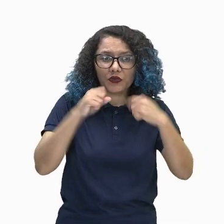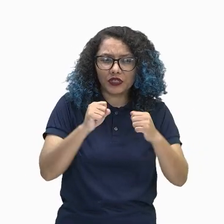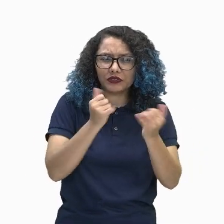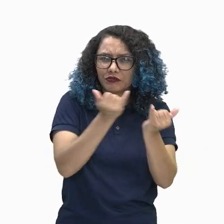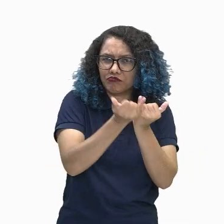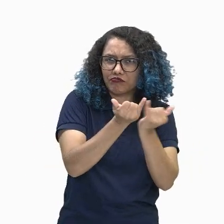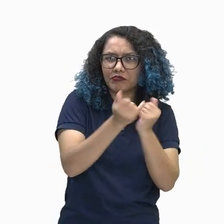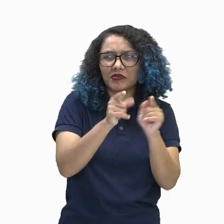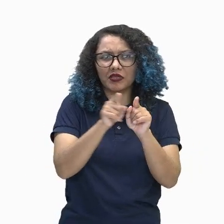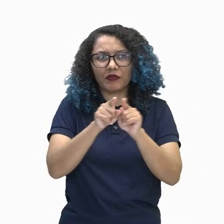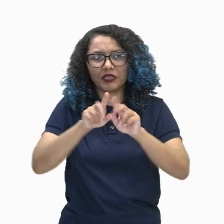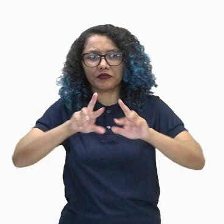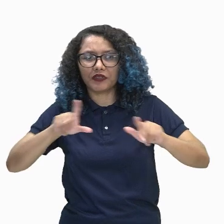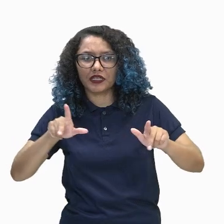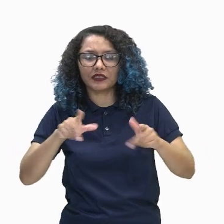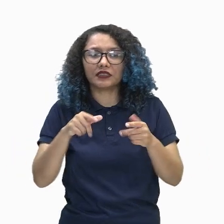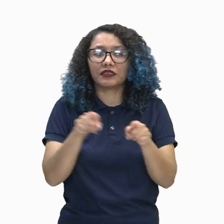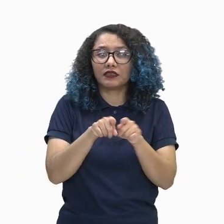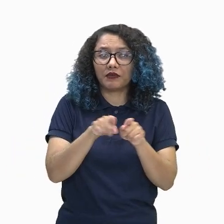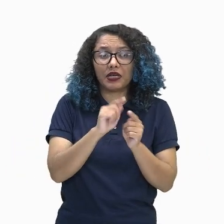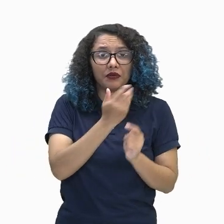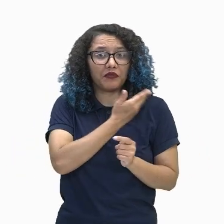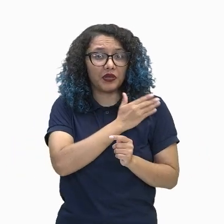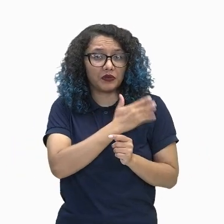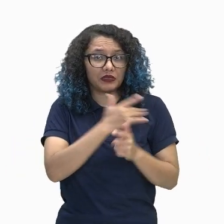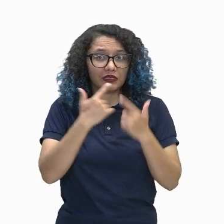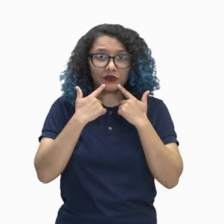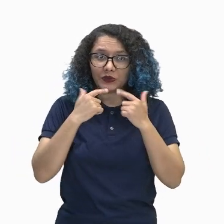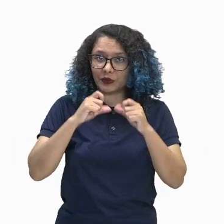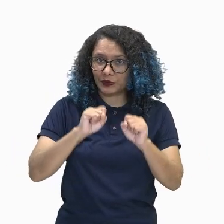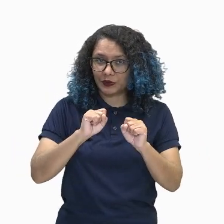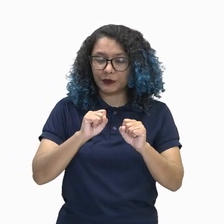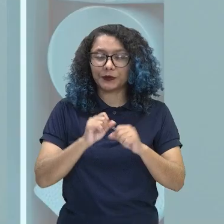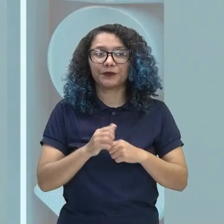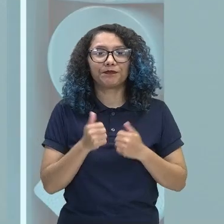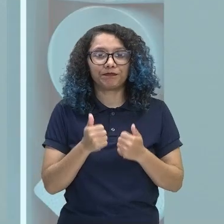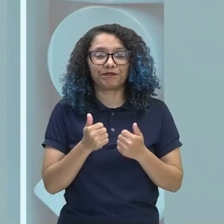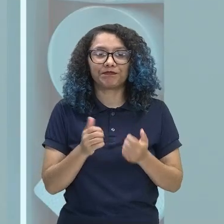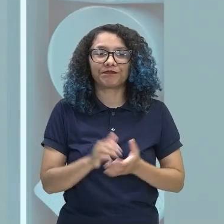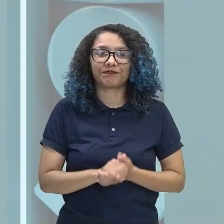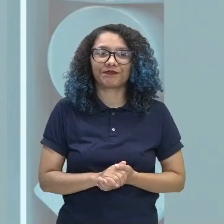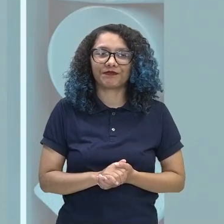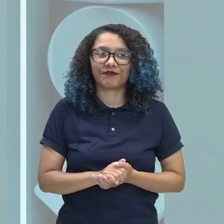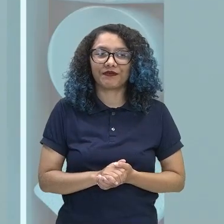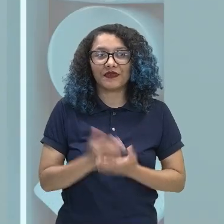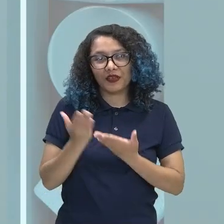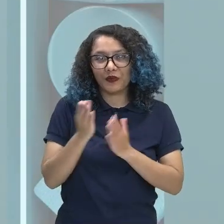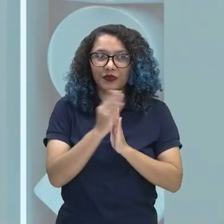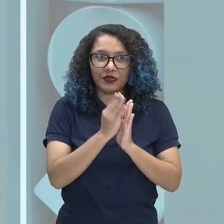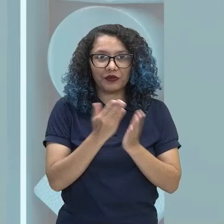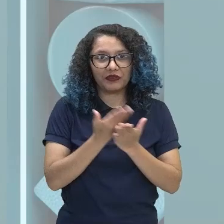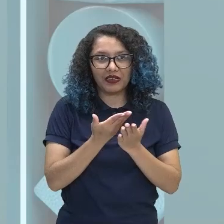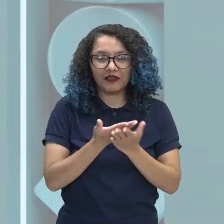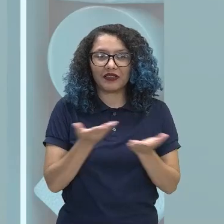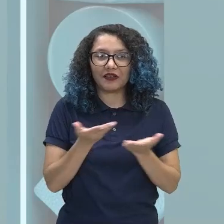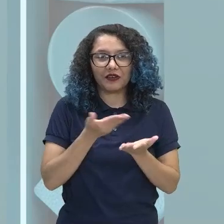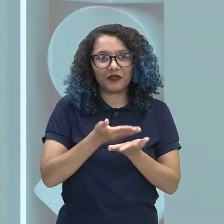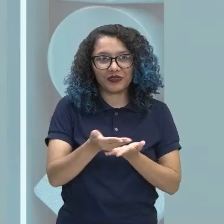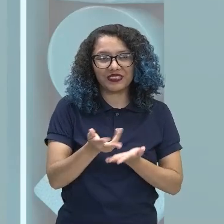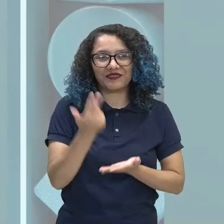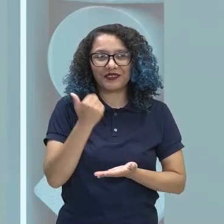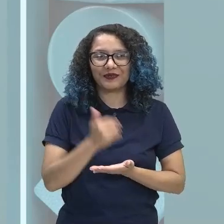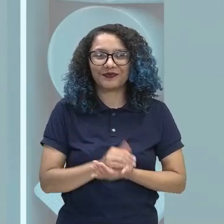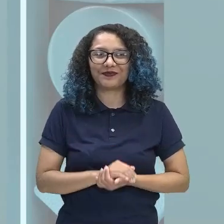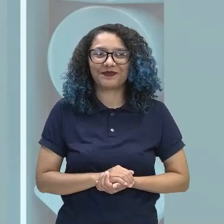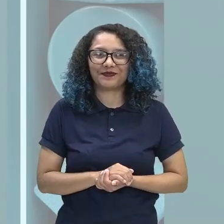semelhanças e diferenças, e preconceitos linguísticos. É o assunto que nós iremos estudar. Seguimos agora para a